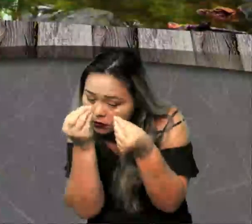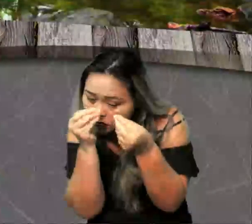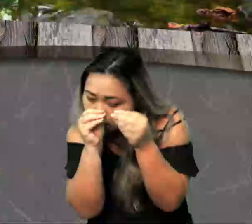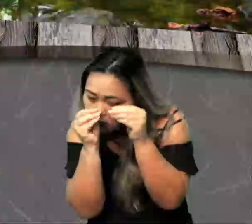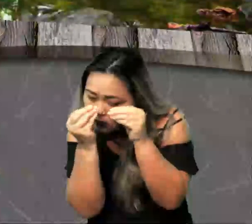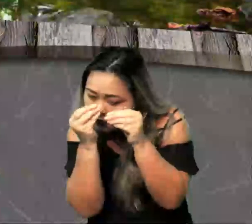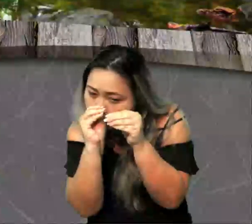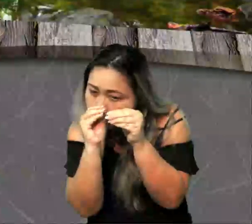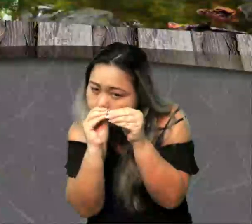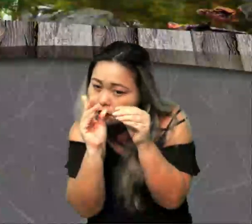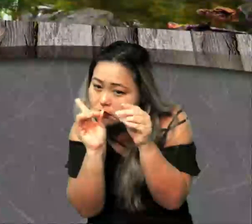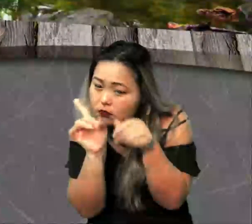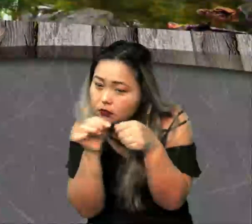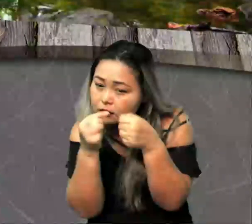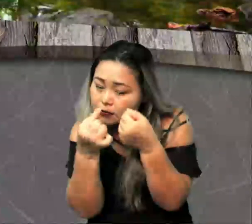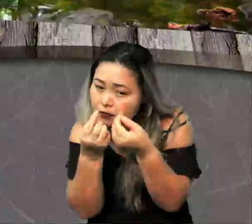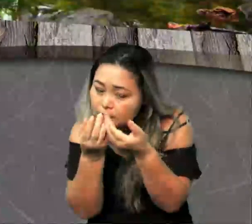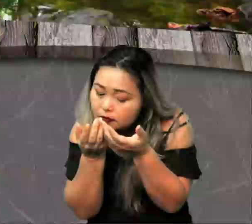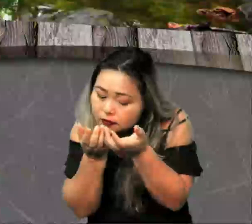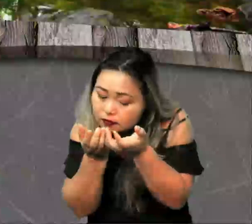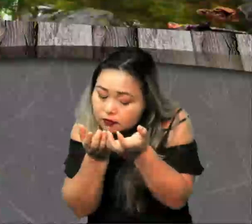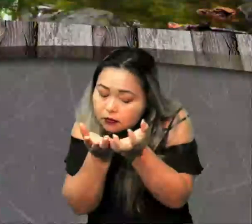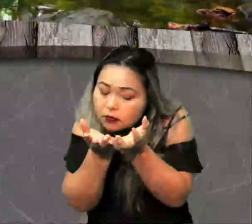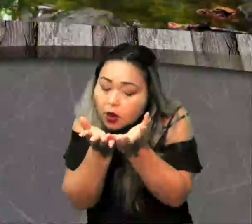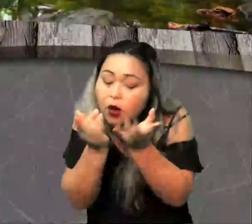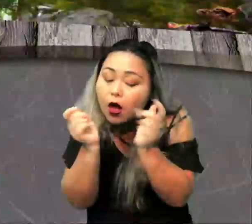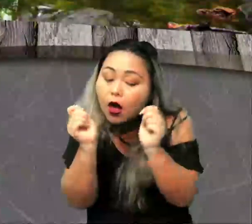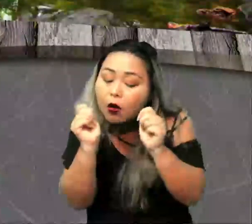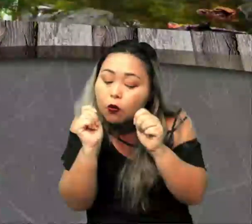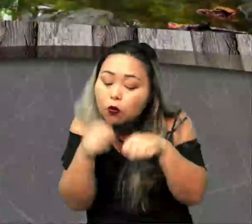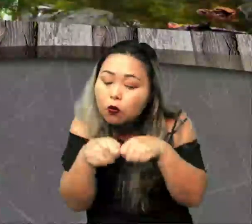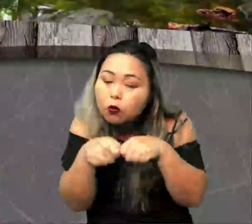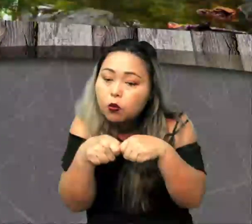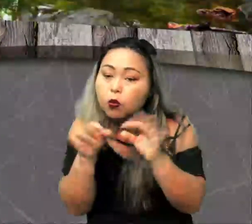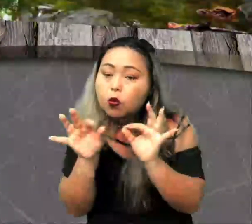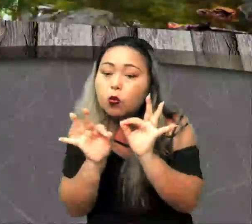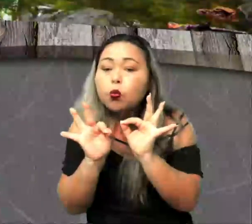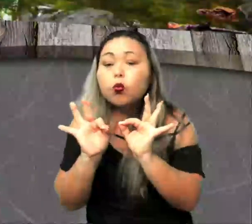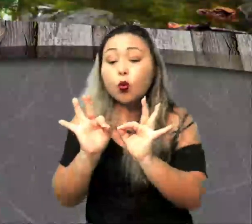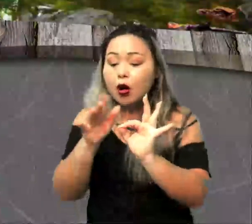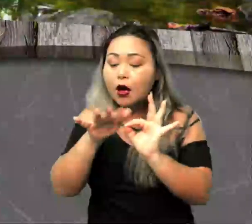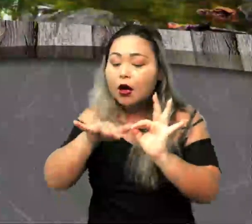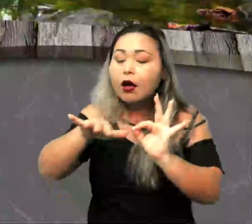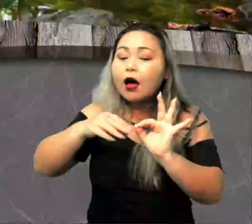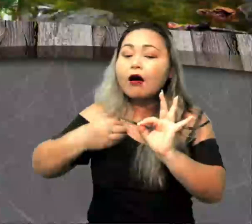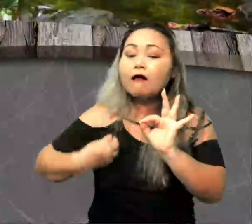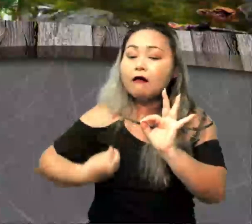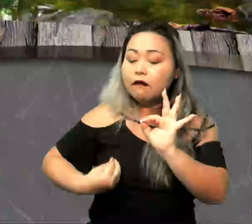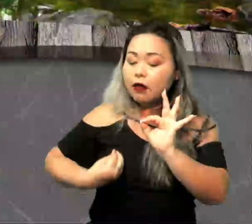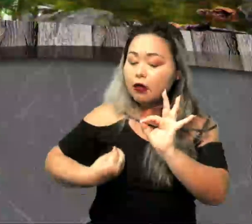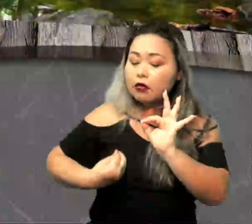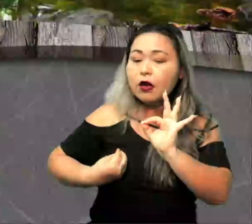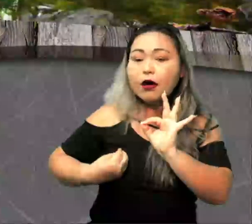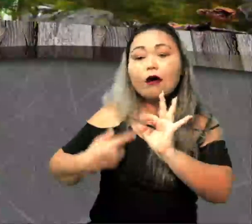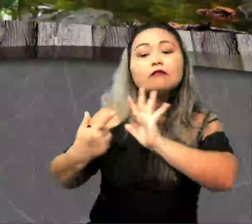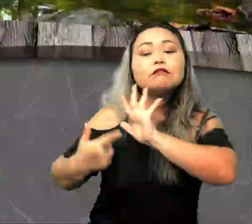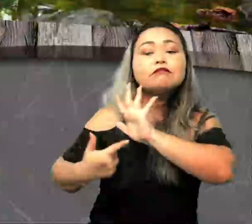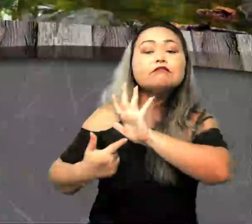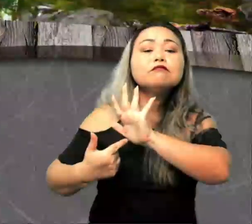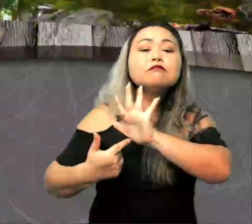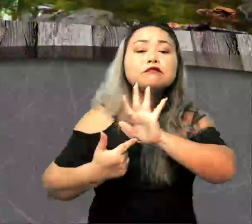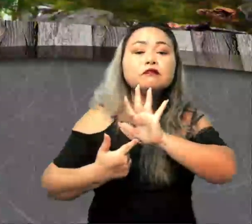compor, então, e dar condições daquela forma de vida se